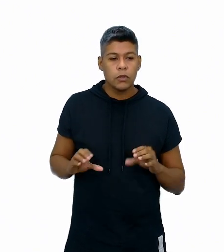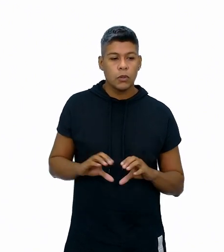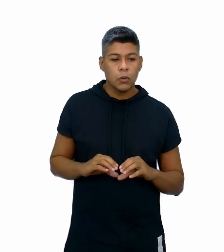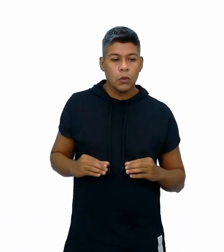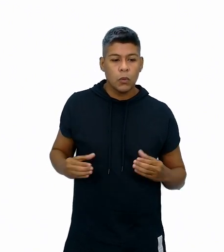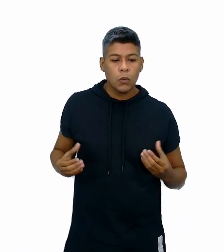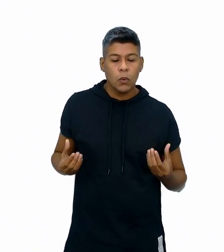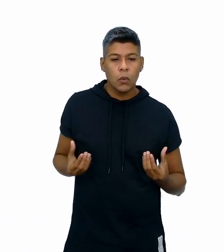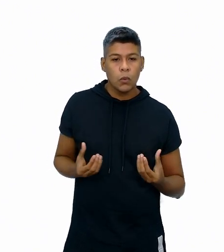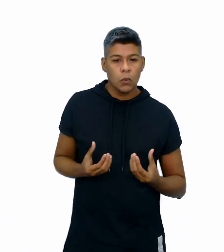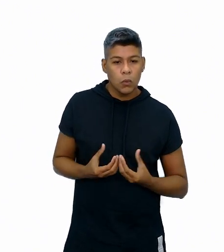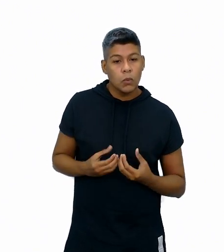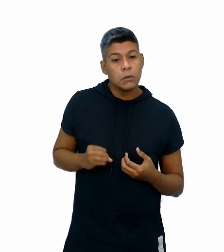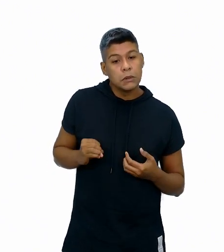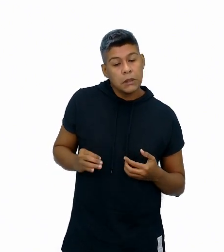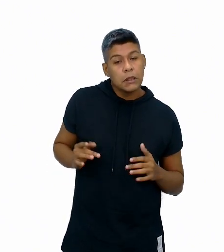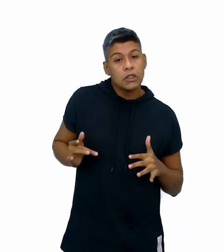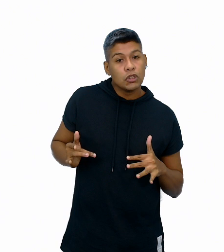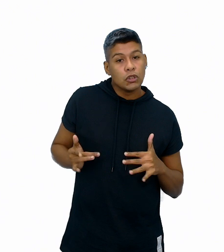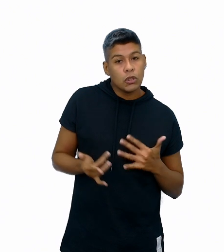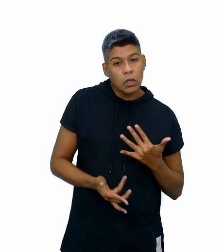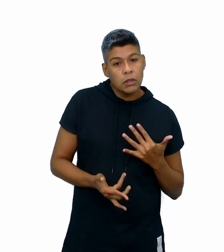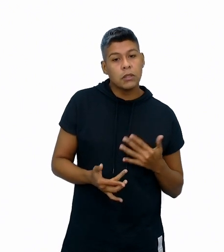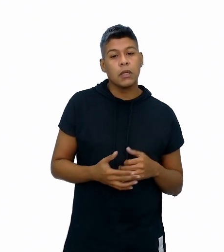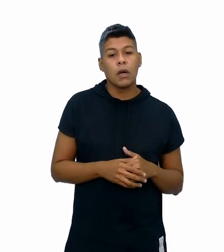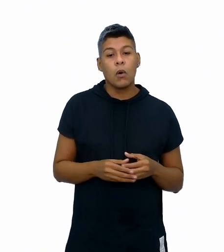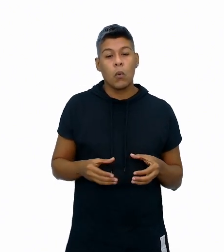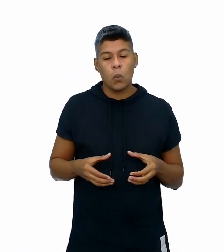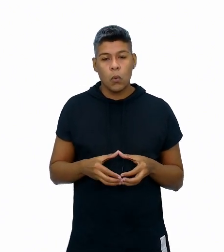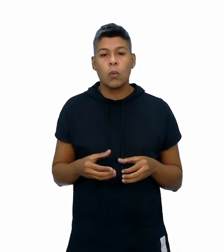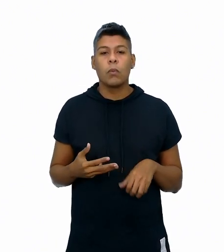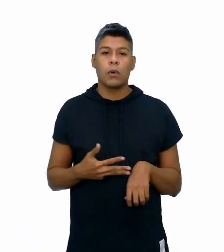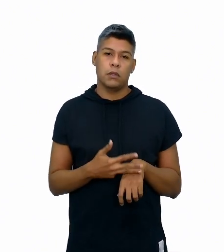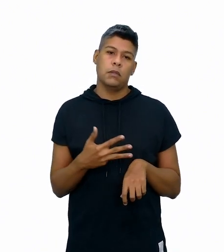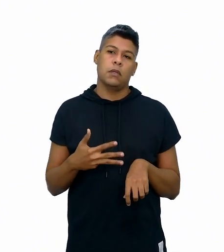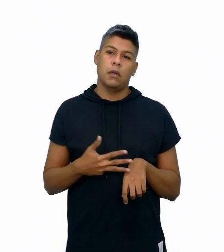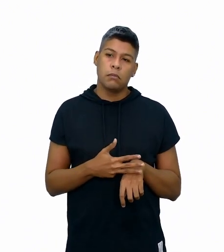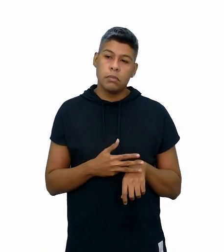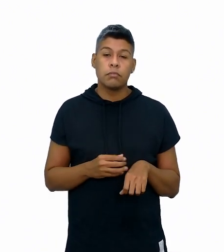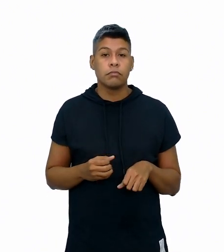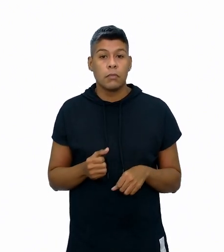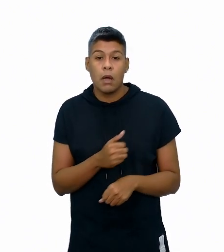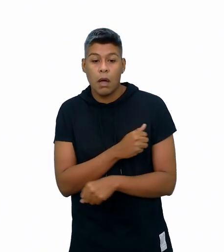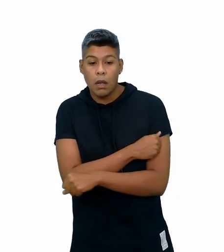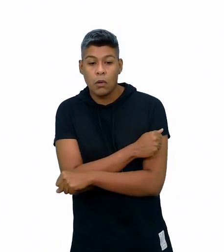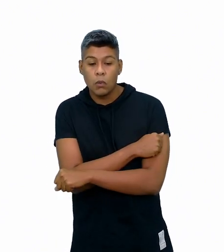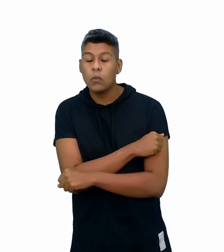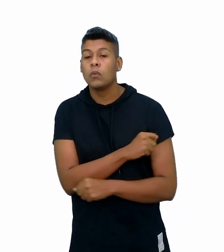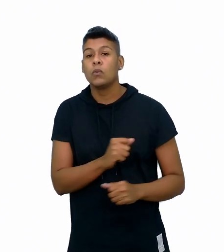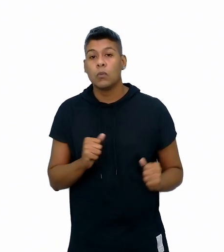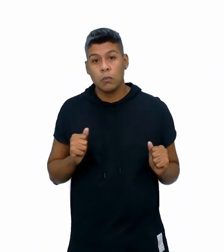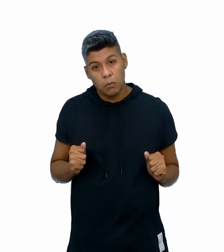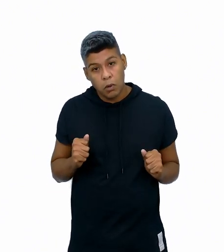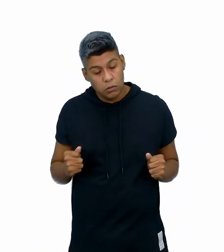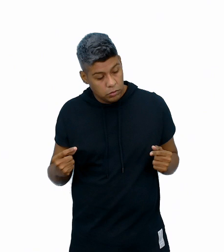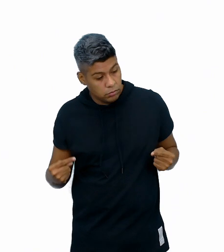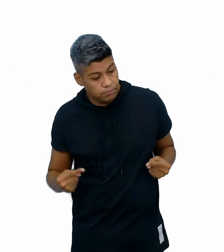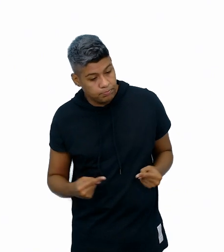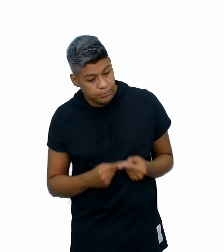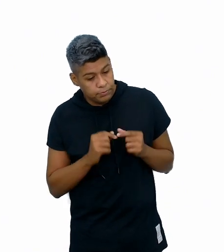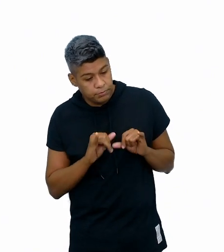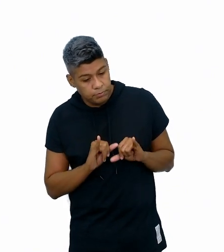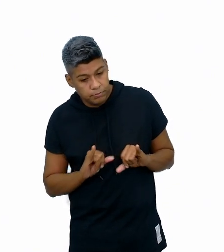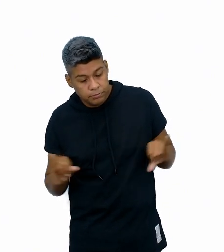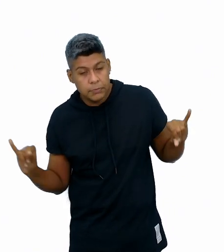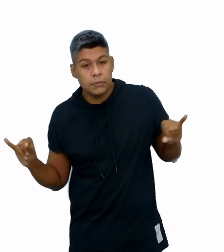comunidade, se através de rede social, né, grupo de WhatsApp, se os estudantes podem veicular essa campanha por